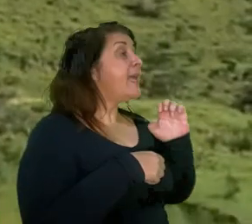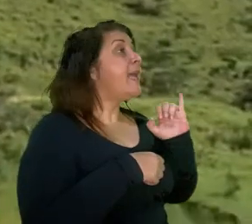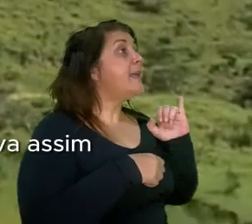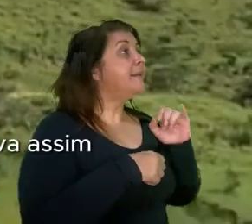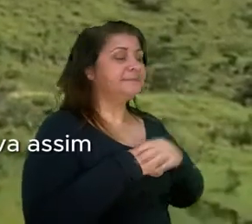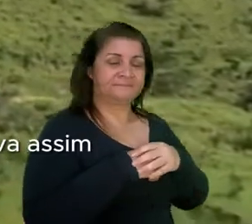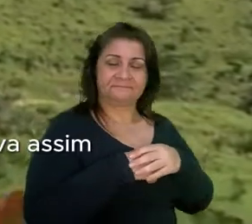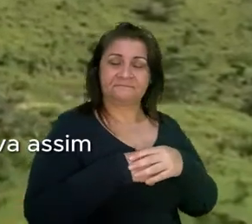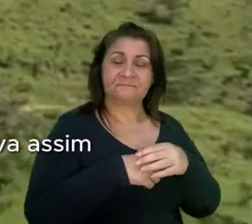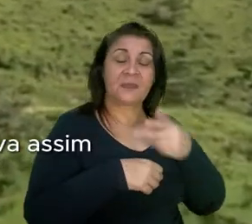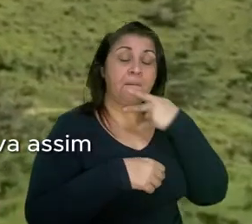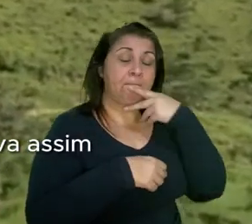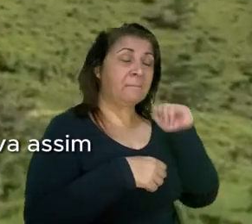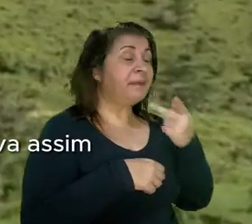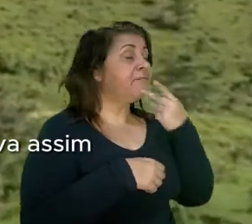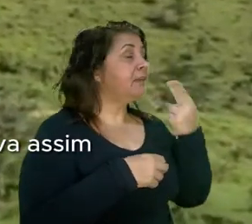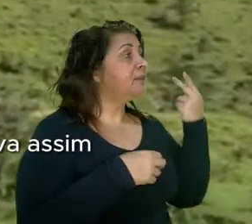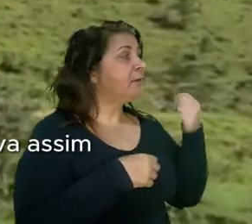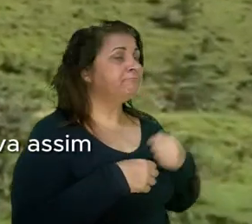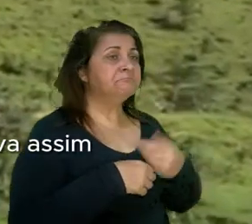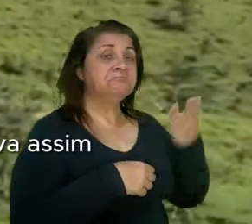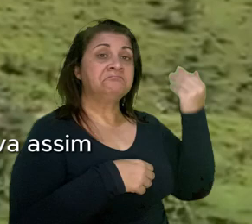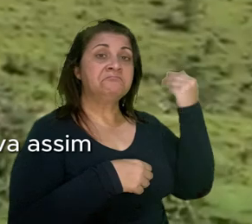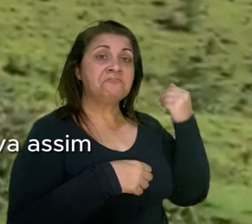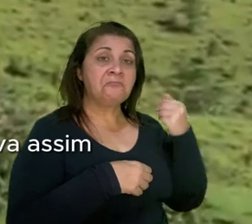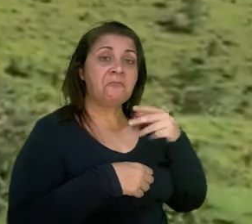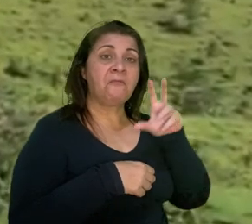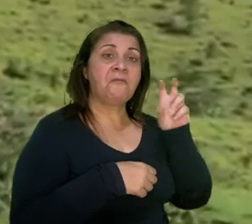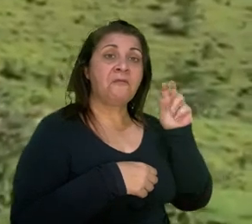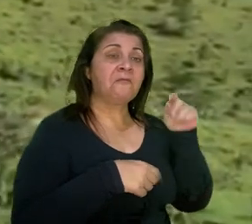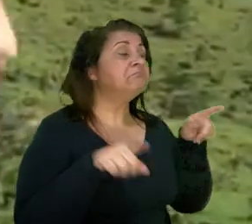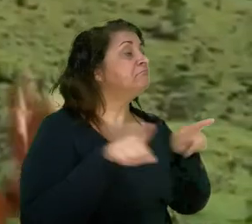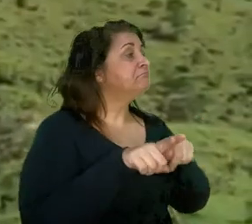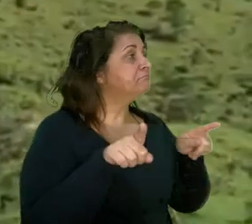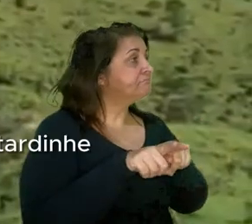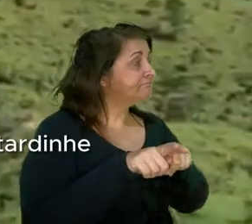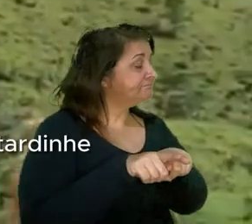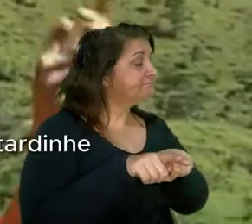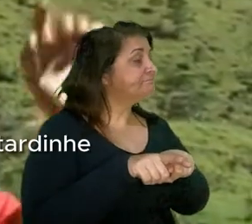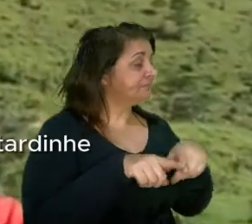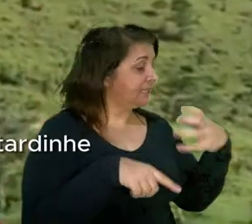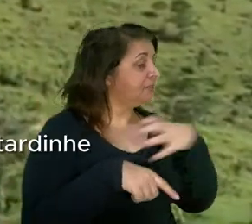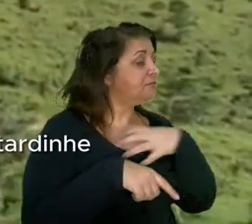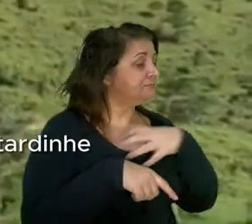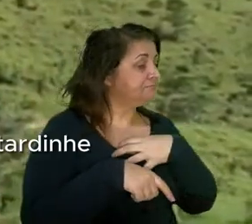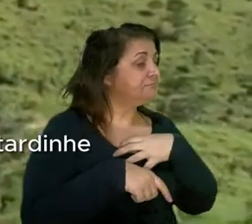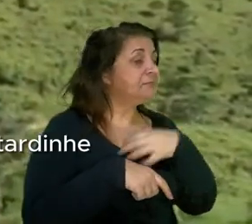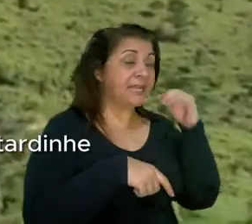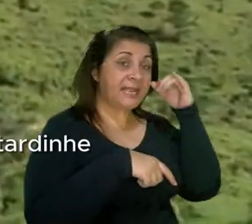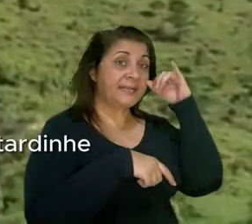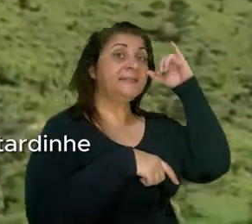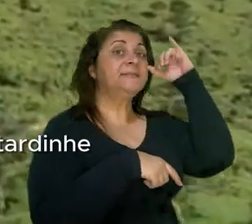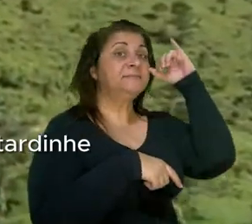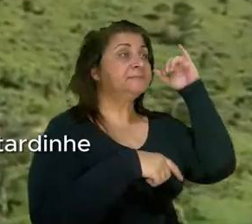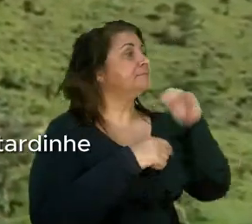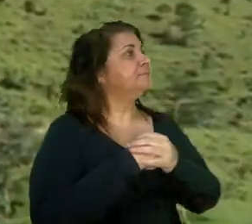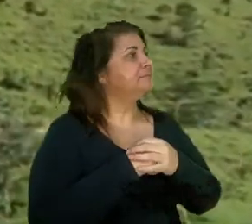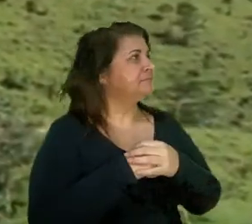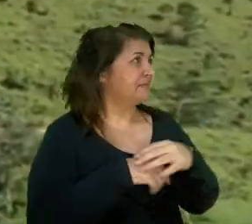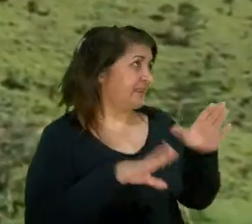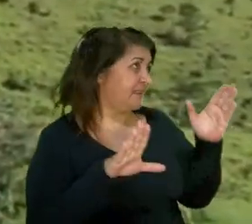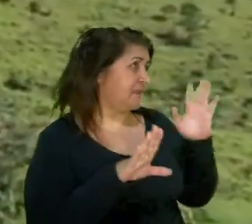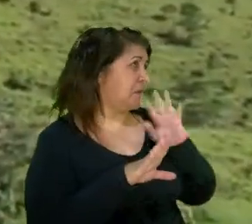falava assim. E antes dele, o pai dele também falava assim. Carculho. O doutor deve ter ouvido falar esse tarde